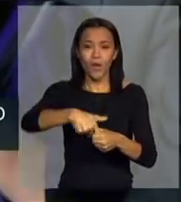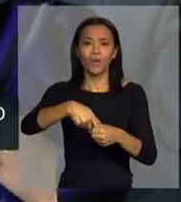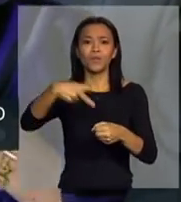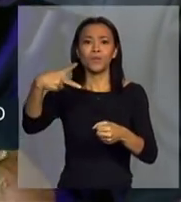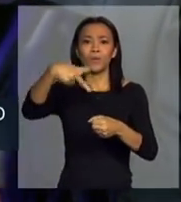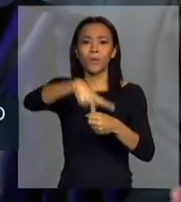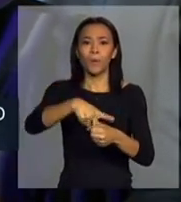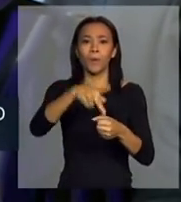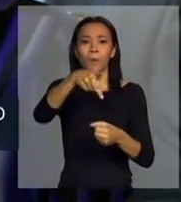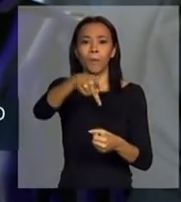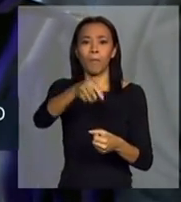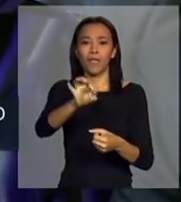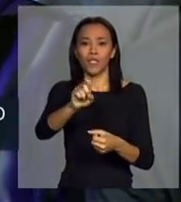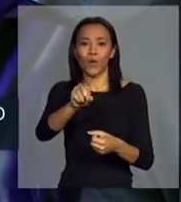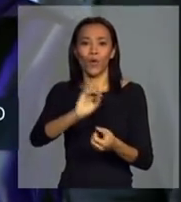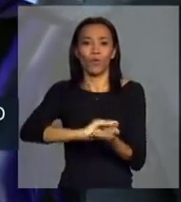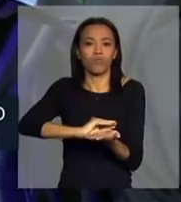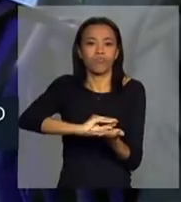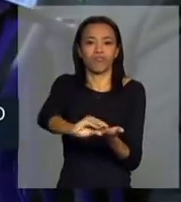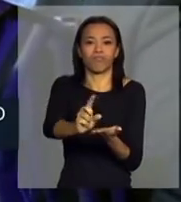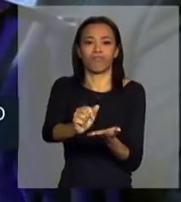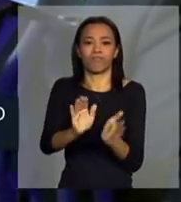educação.